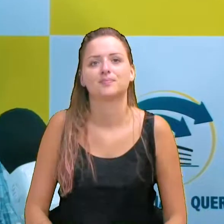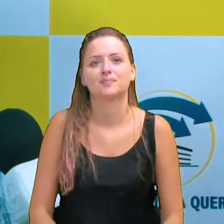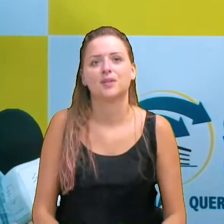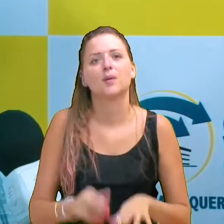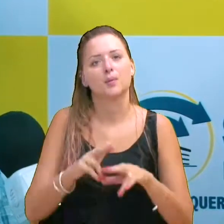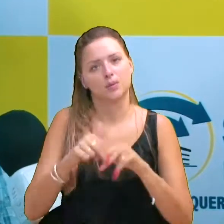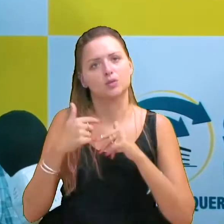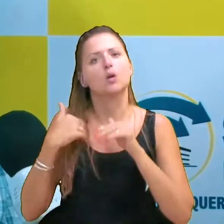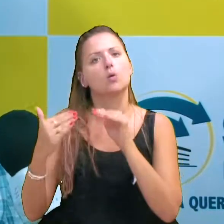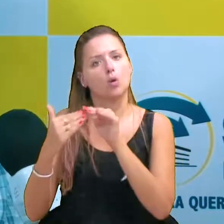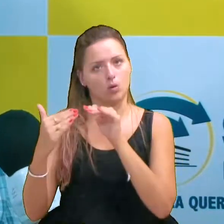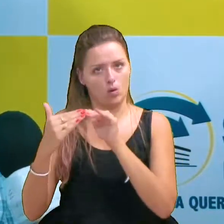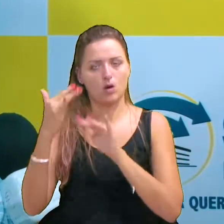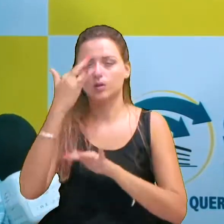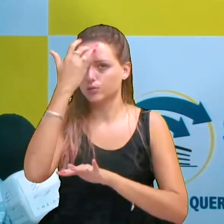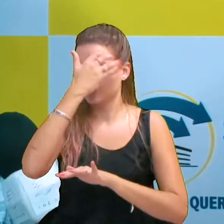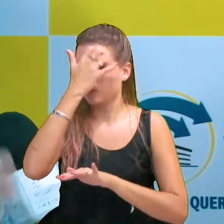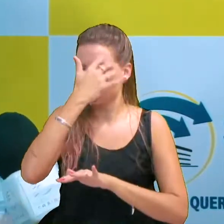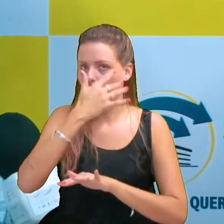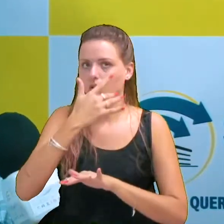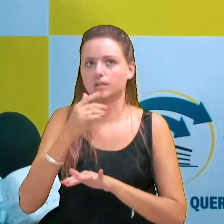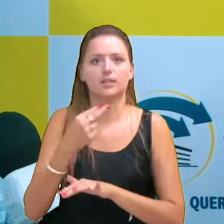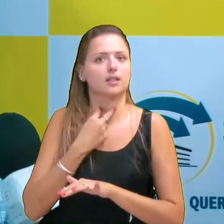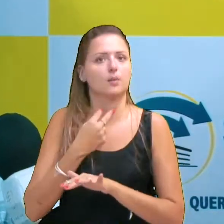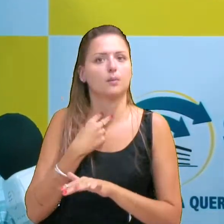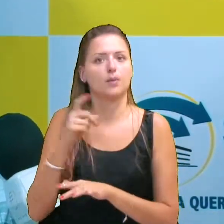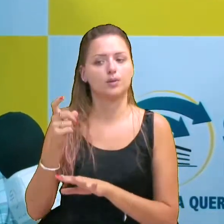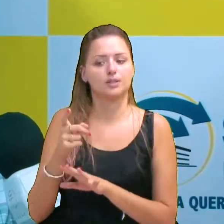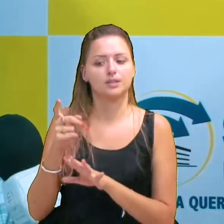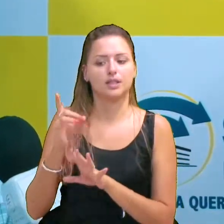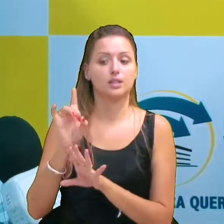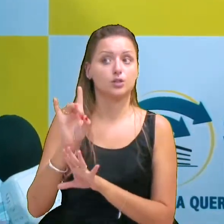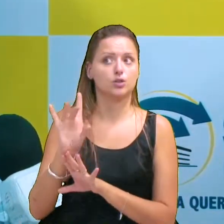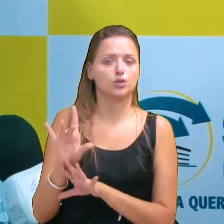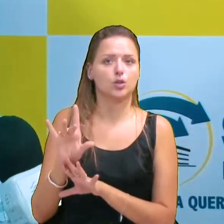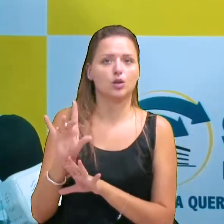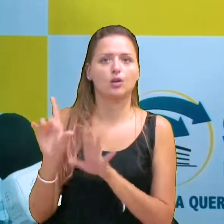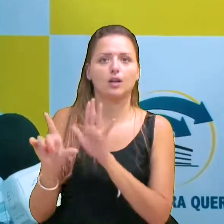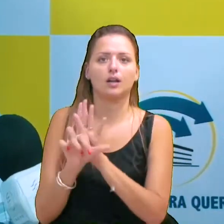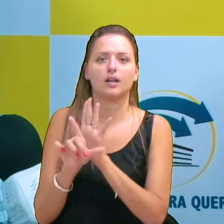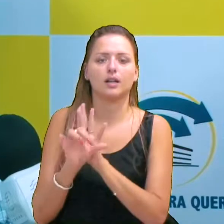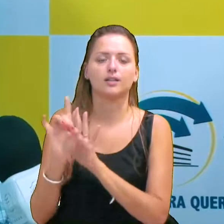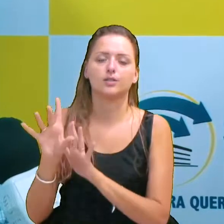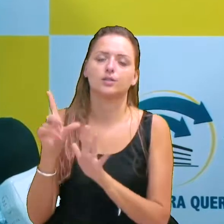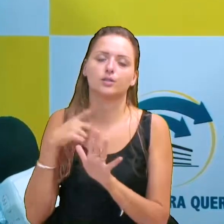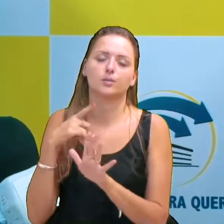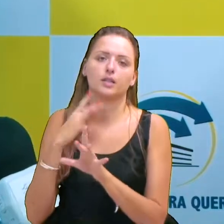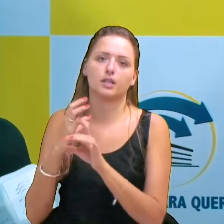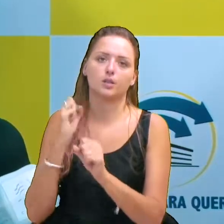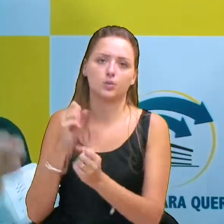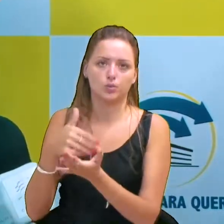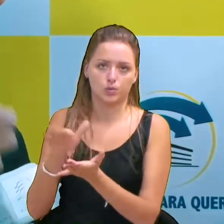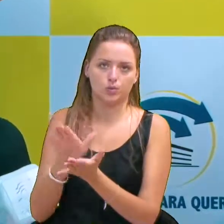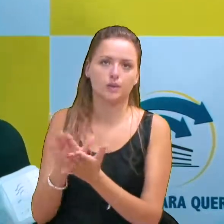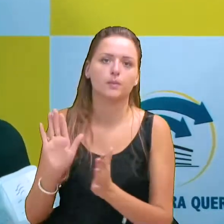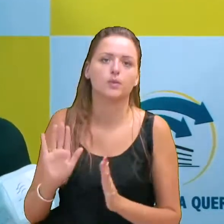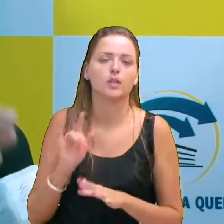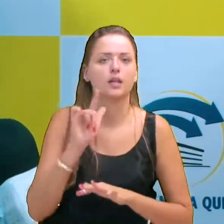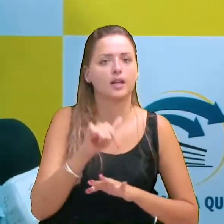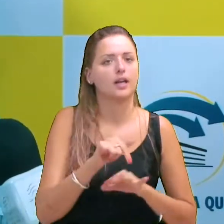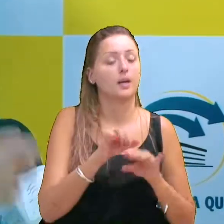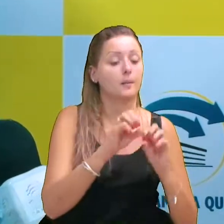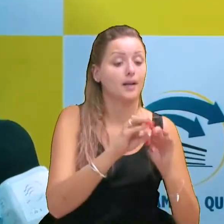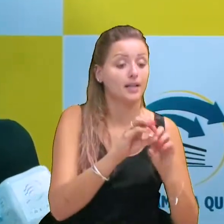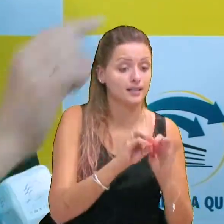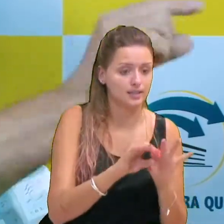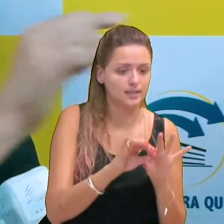concordo com o vereador Adiló de que não pode ser levantado isso como um fundo arrecadatório. É um fundo de